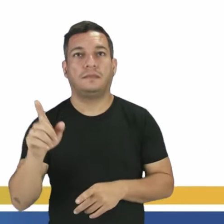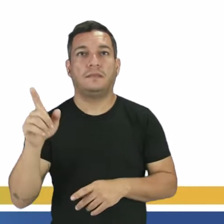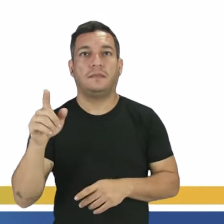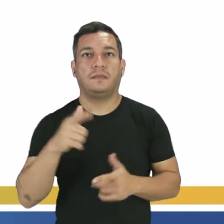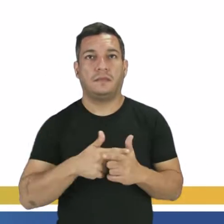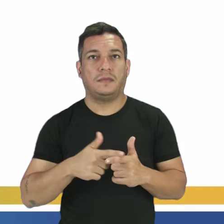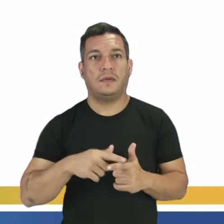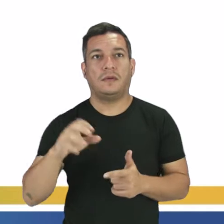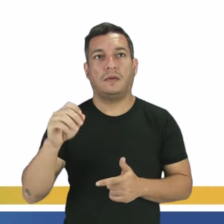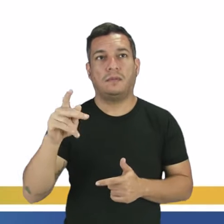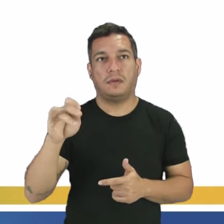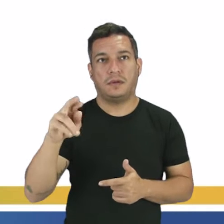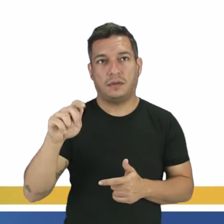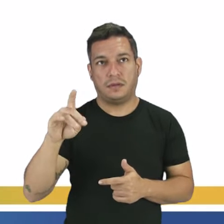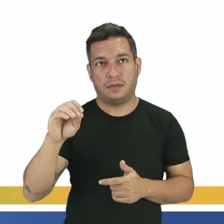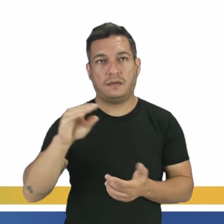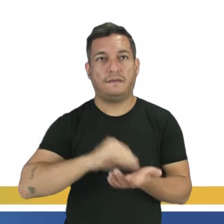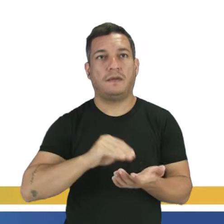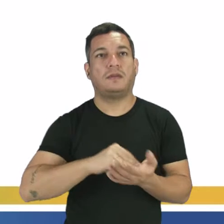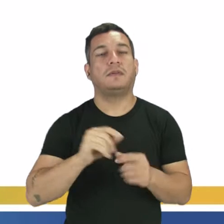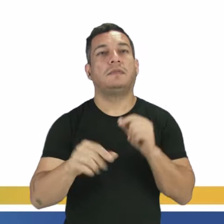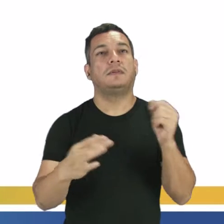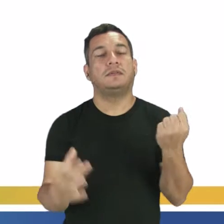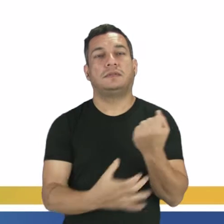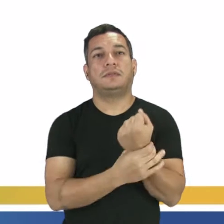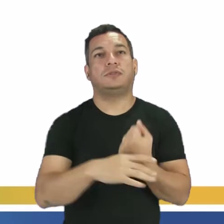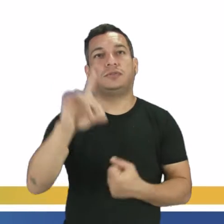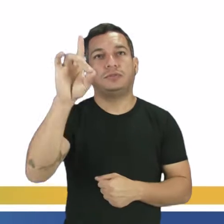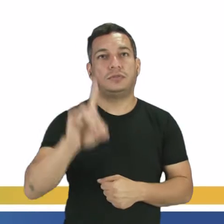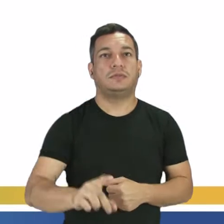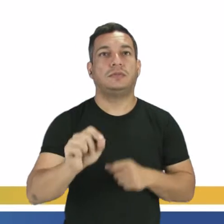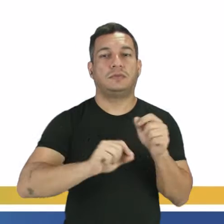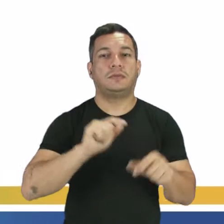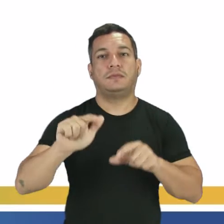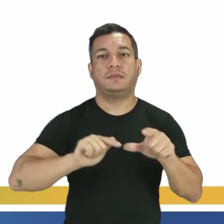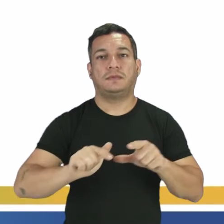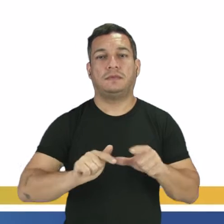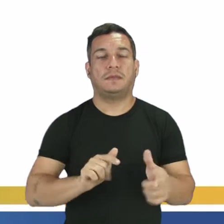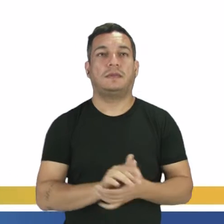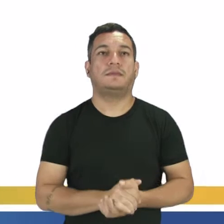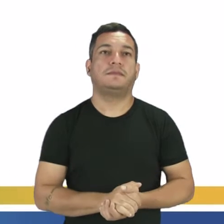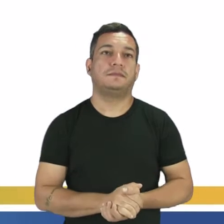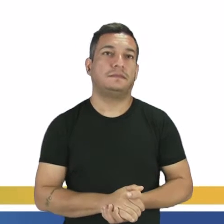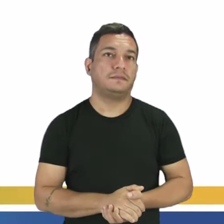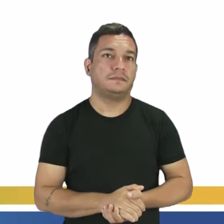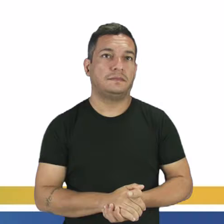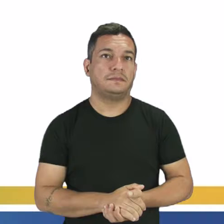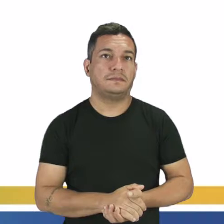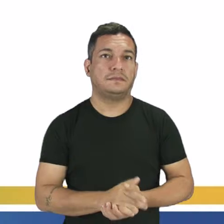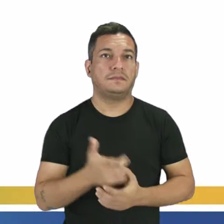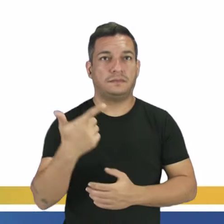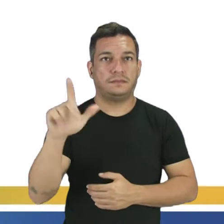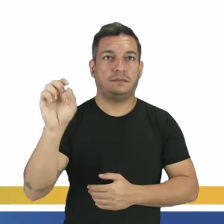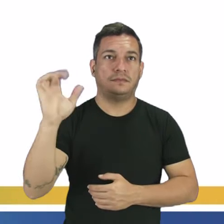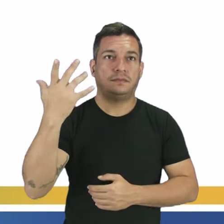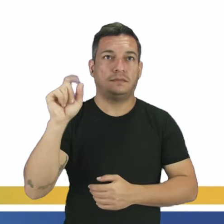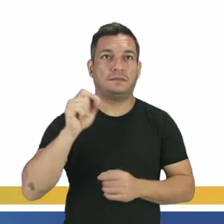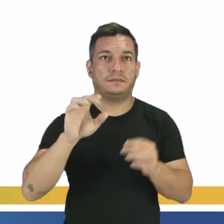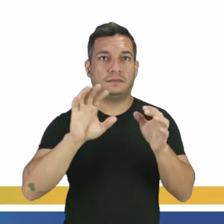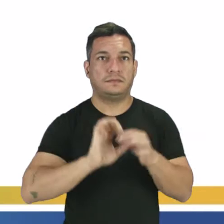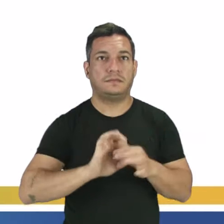operariado, ausência de garantias e direitos fundamentais para o trabalho. Outro fator foi